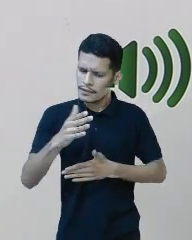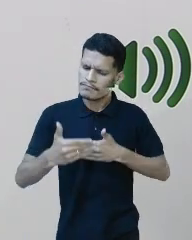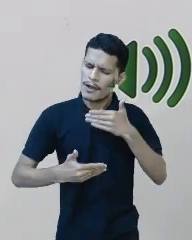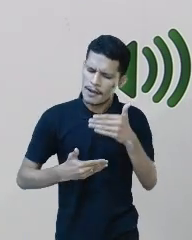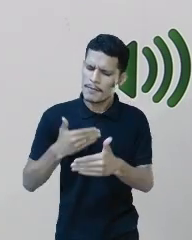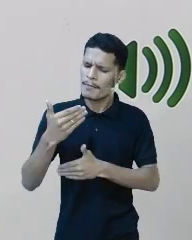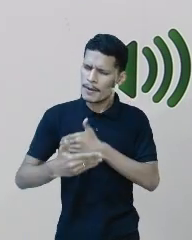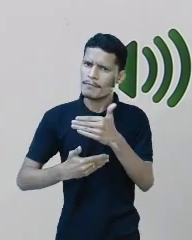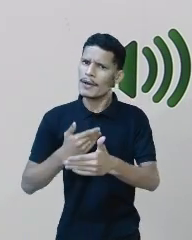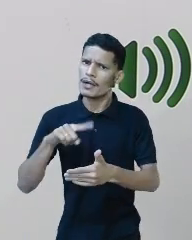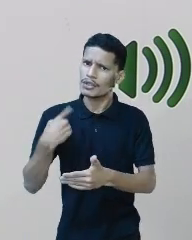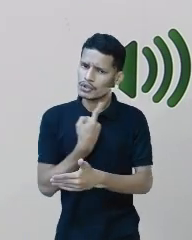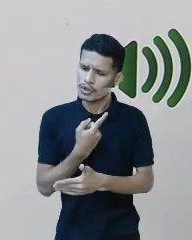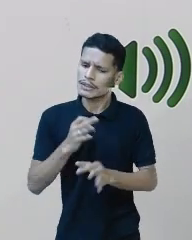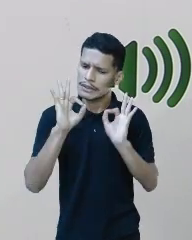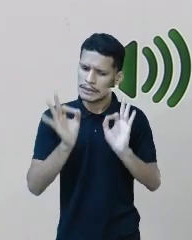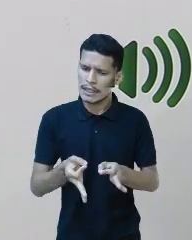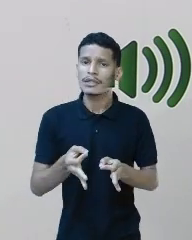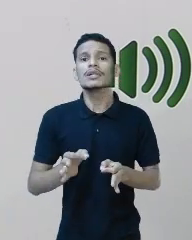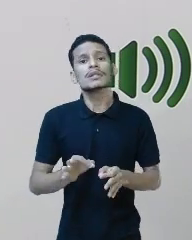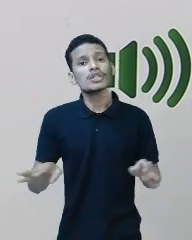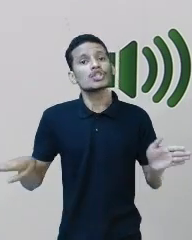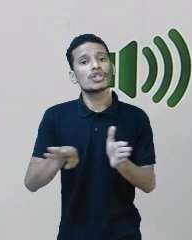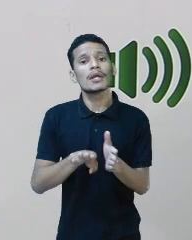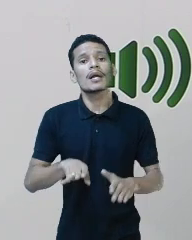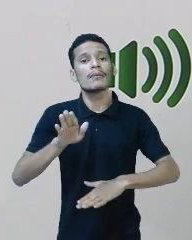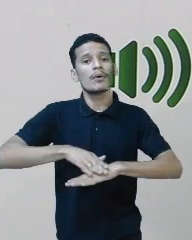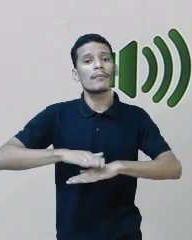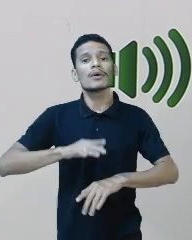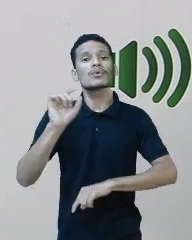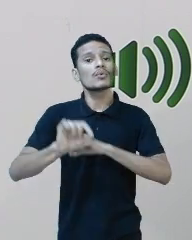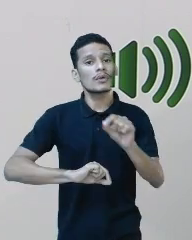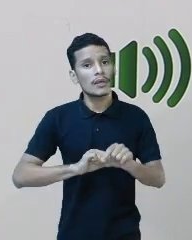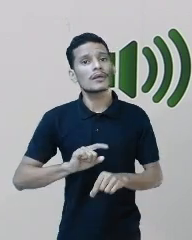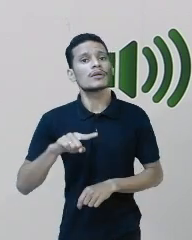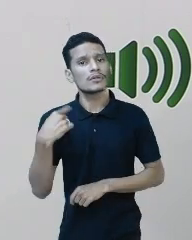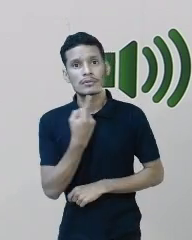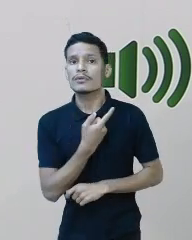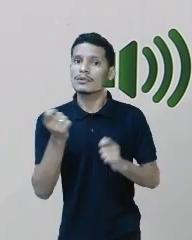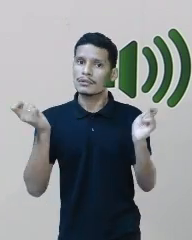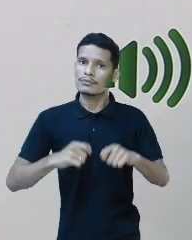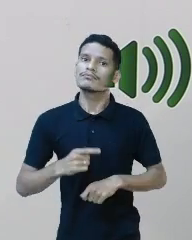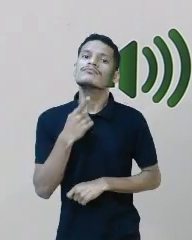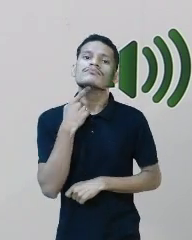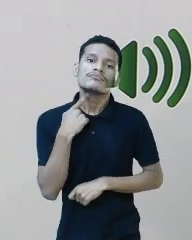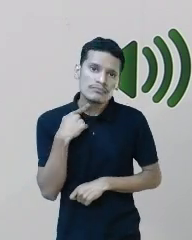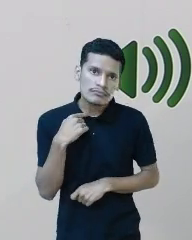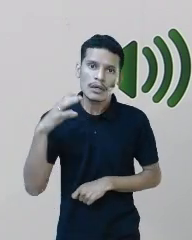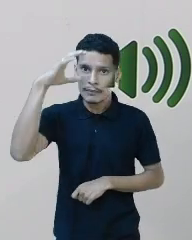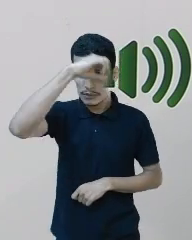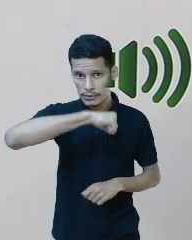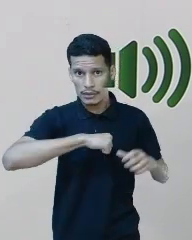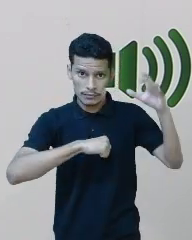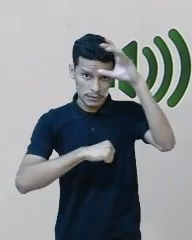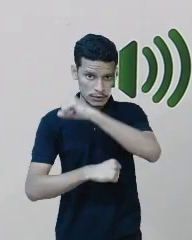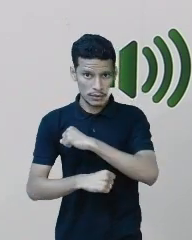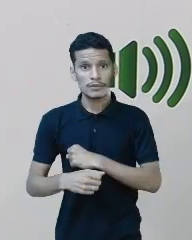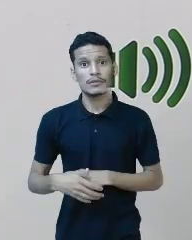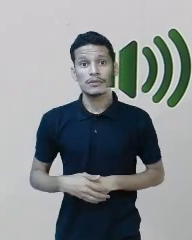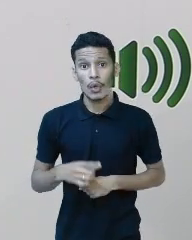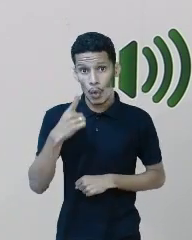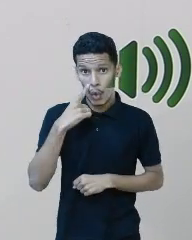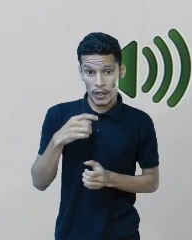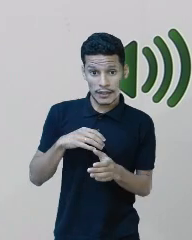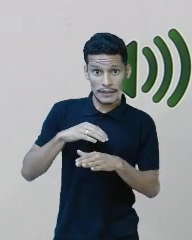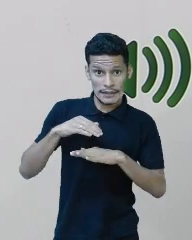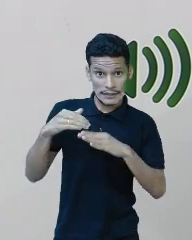vai consertando, a gente vai corrigindo e vai chegando aonde se deseja, né? Com a aprendizagem. Vou contar um segredo